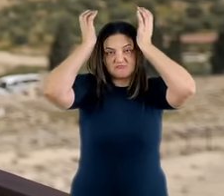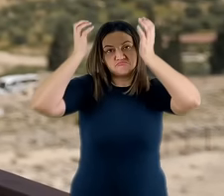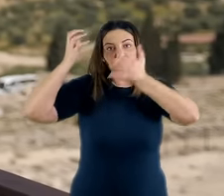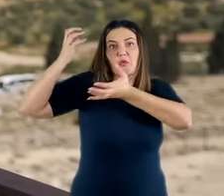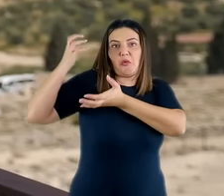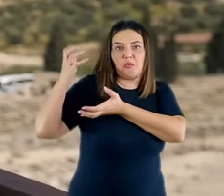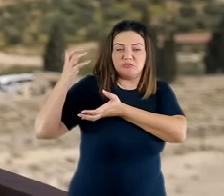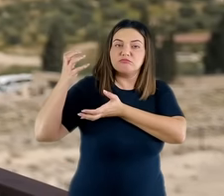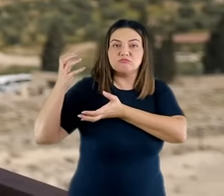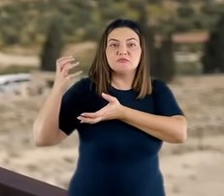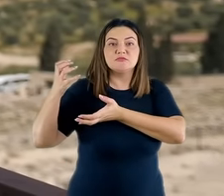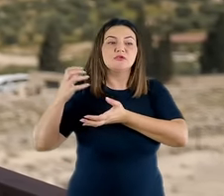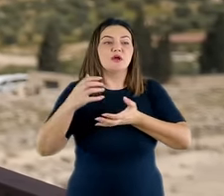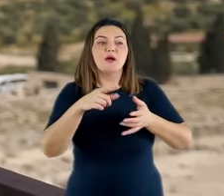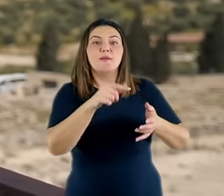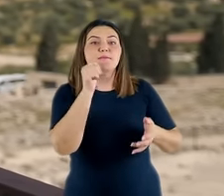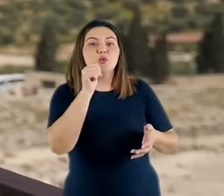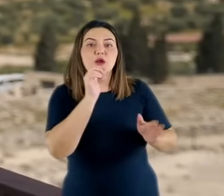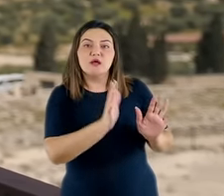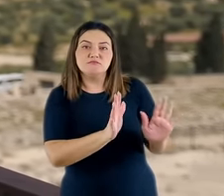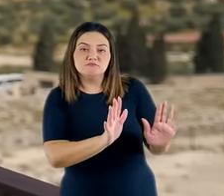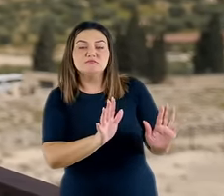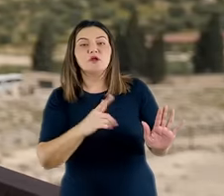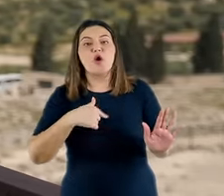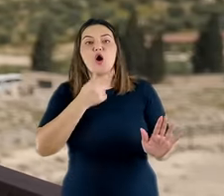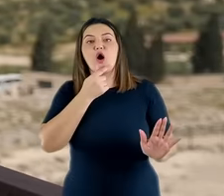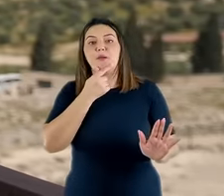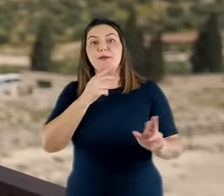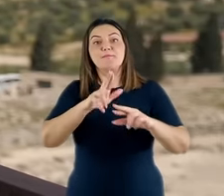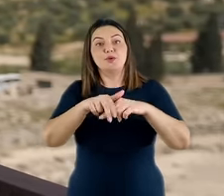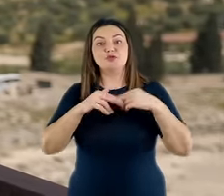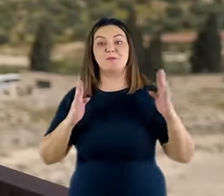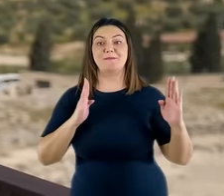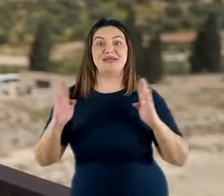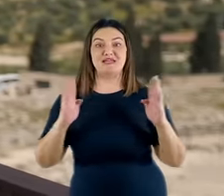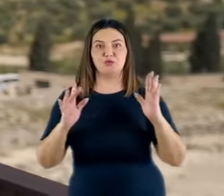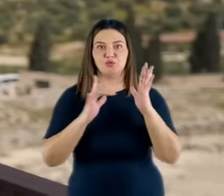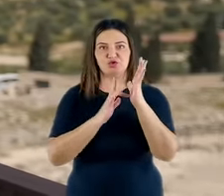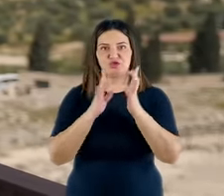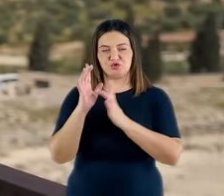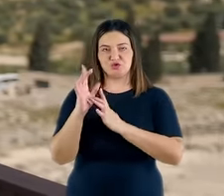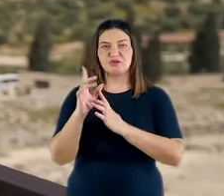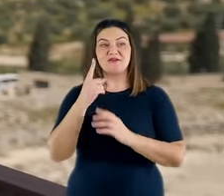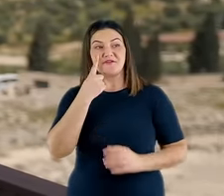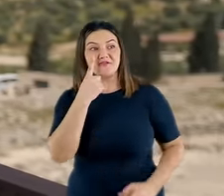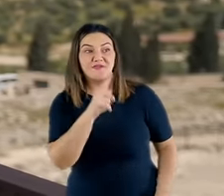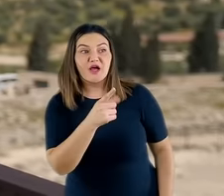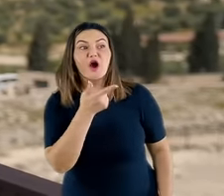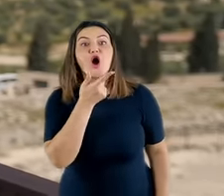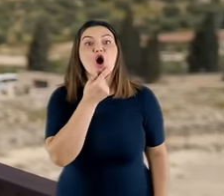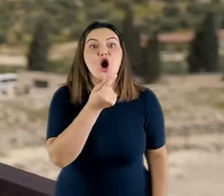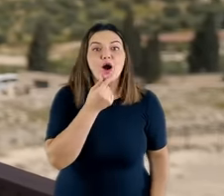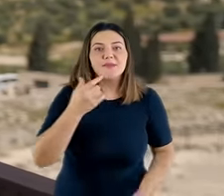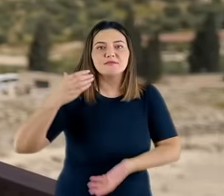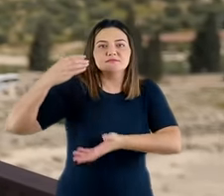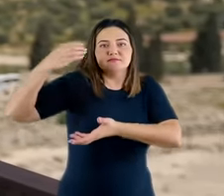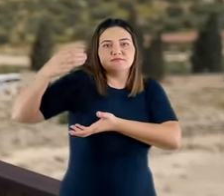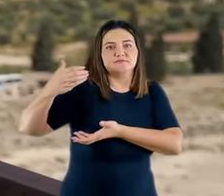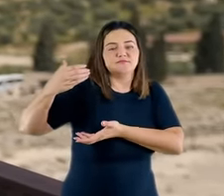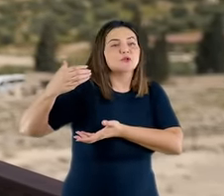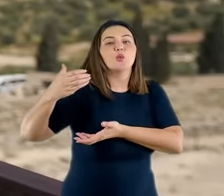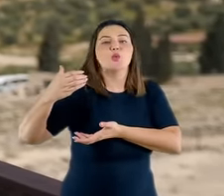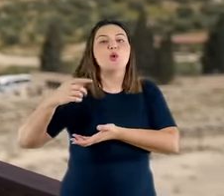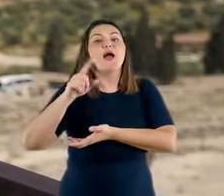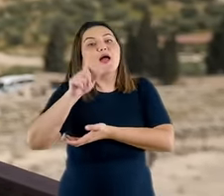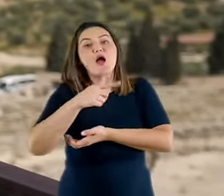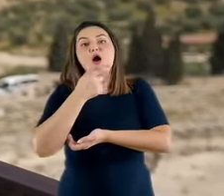ao invés de deixar essa atribuição para as mulheres. Então, no tempo de Cristo, quando você via um homem carregando um cântaro d'água, era